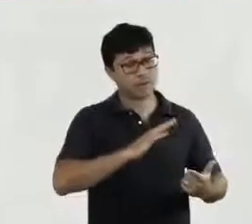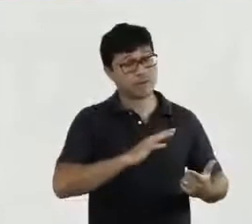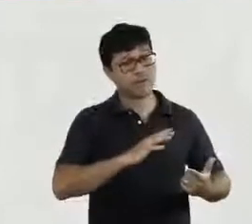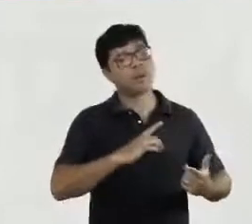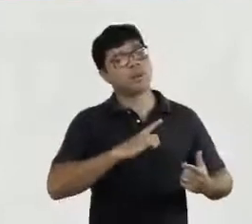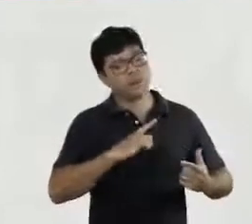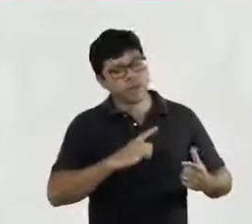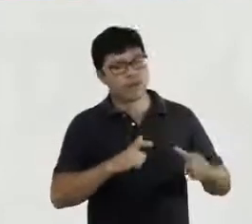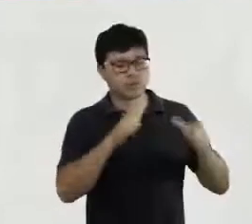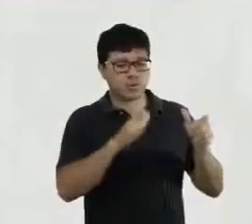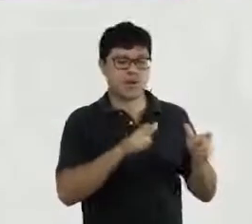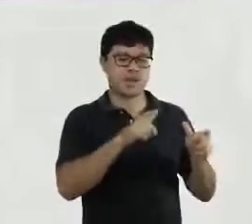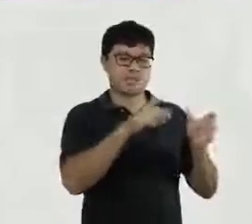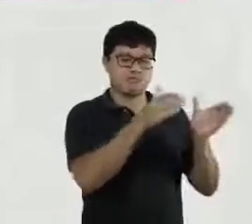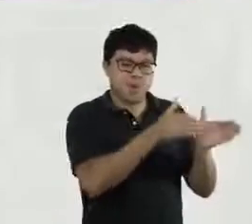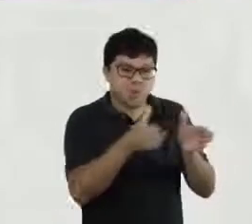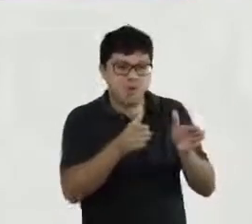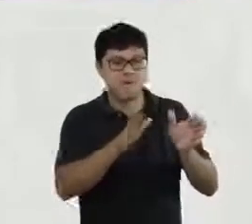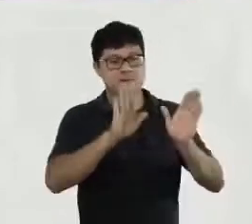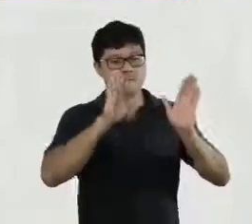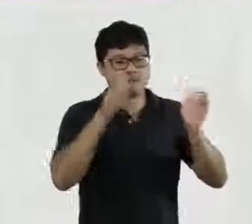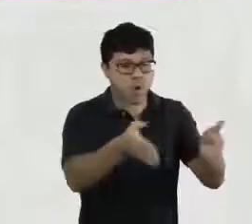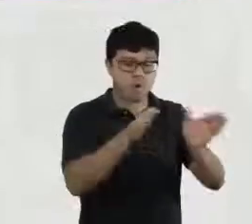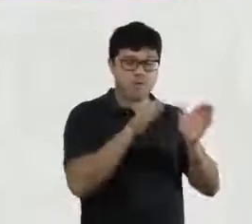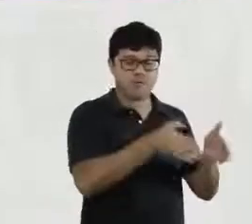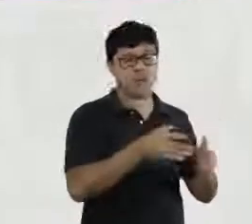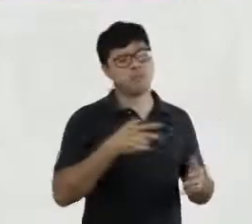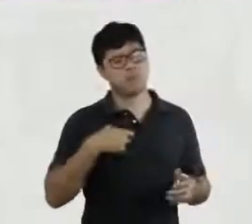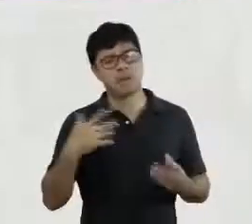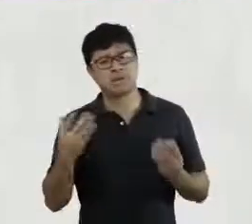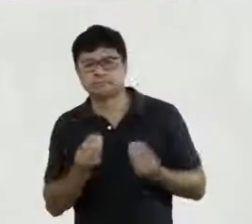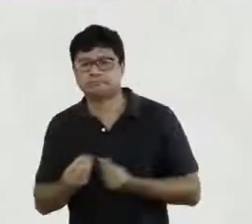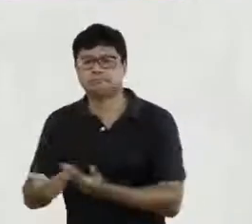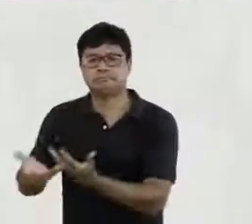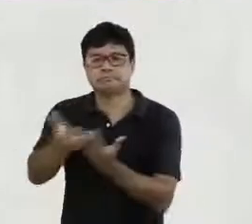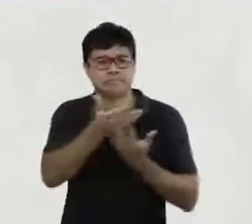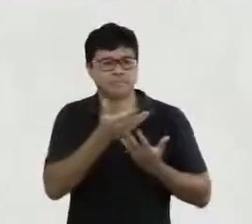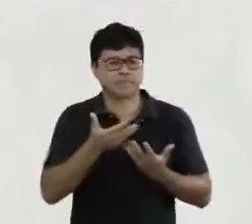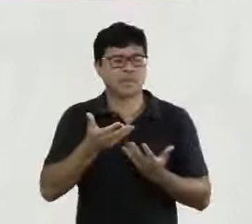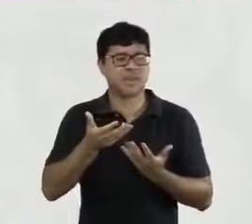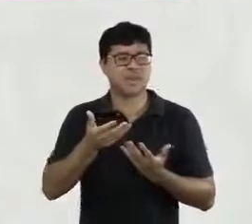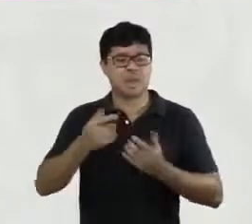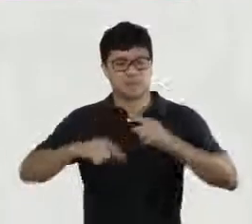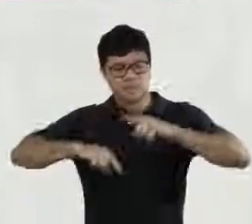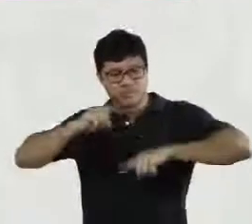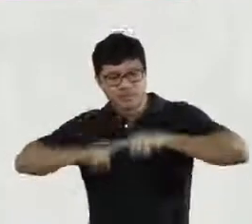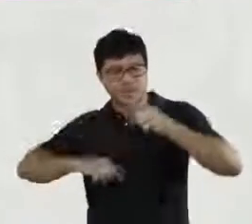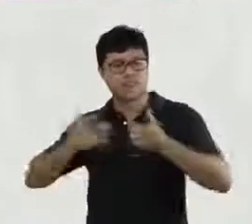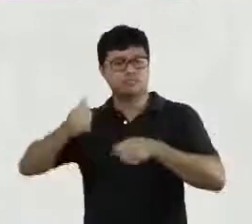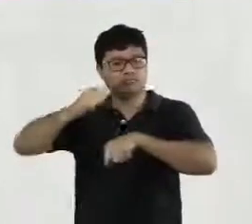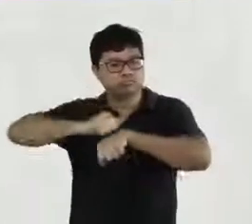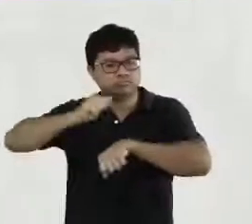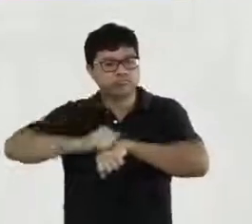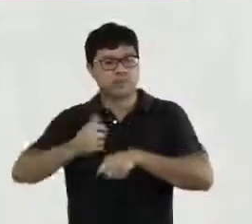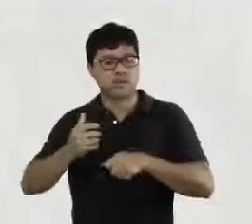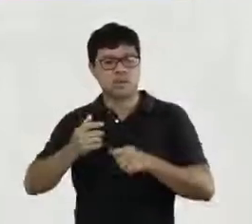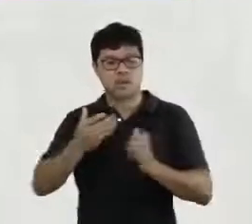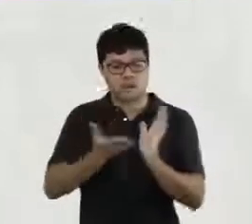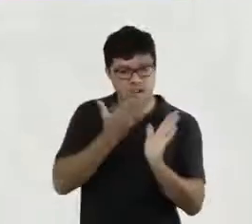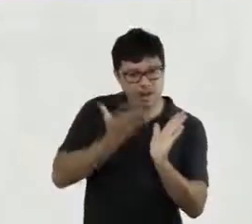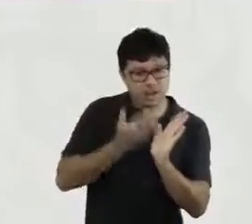em bases mais especializadas. Mas, essencialmente, a relação material